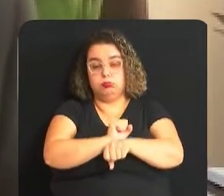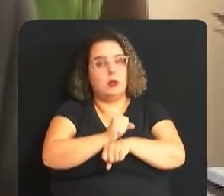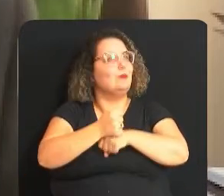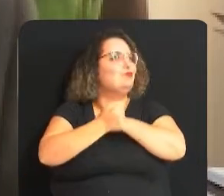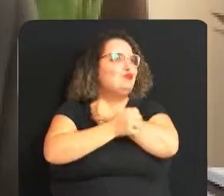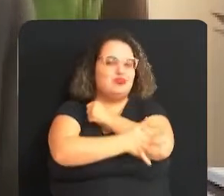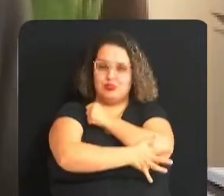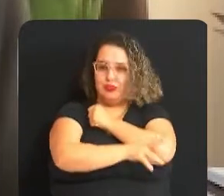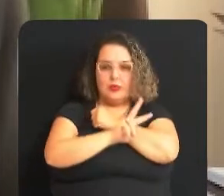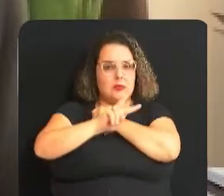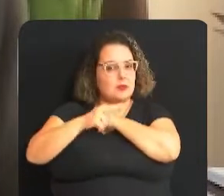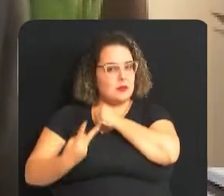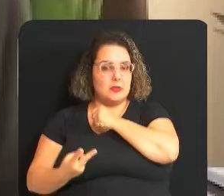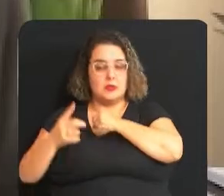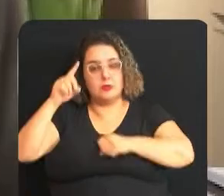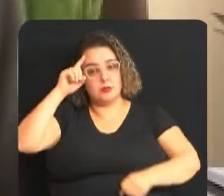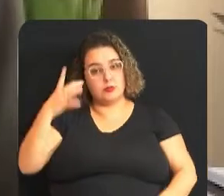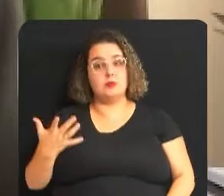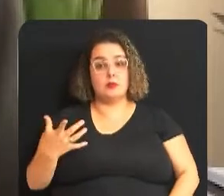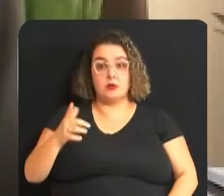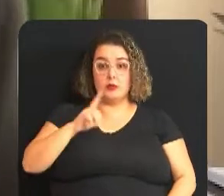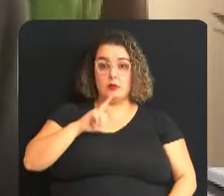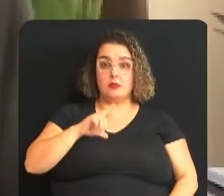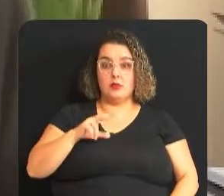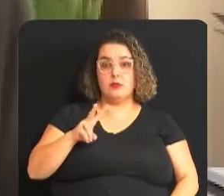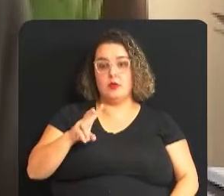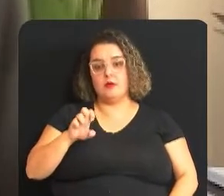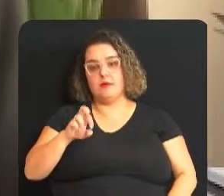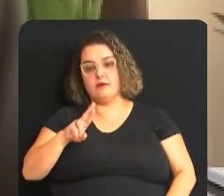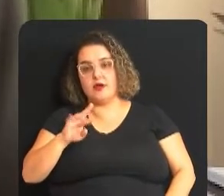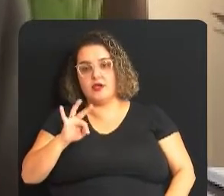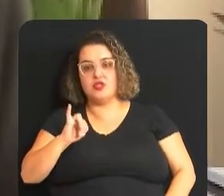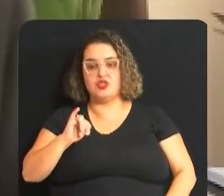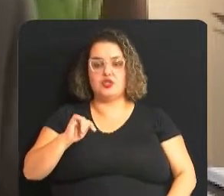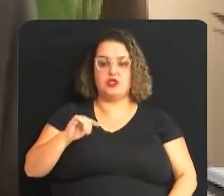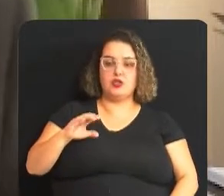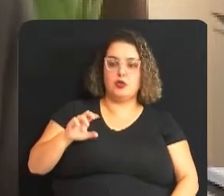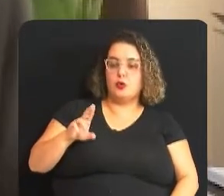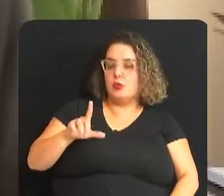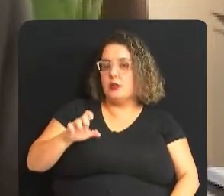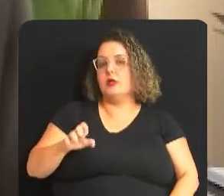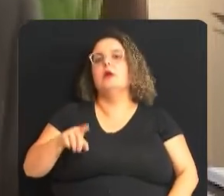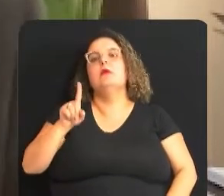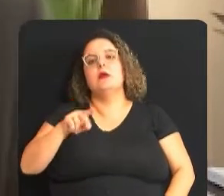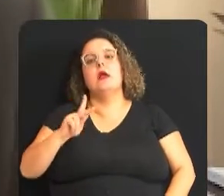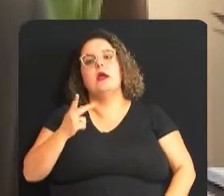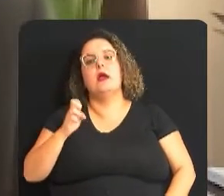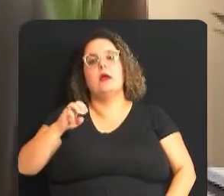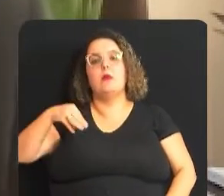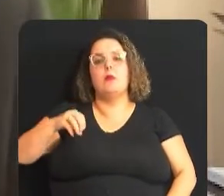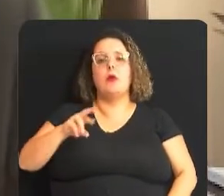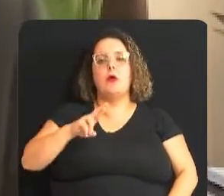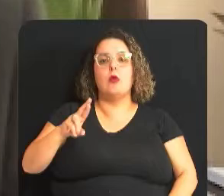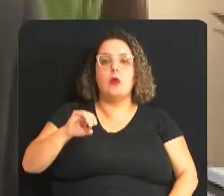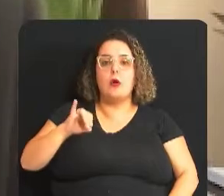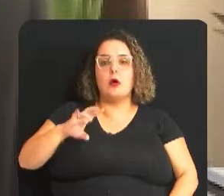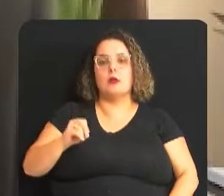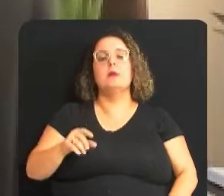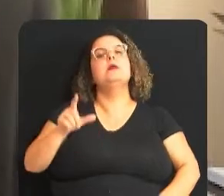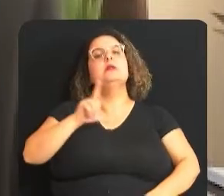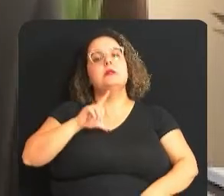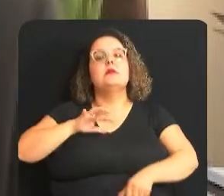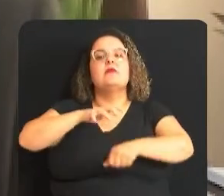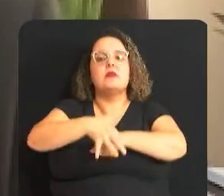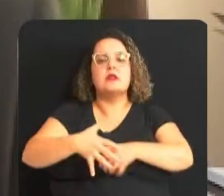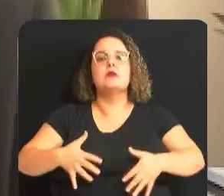2 vezes ao dia, ele vai ter mais divertículo, ele vai ter mais hemorroida, ele vai ter mais fissura anal, mas ele vai ter mais infecção no corpo. Porque